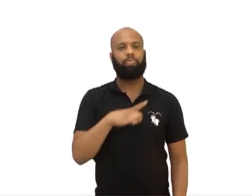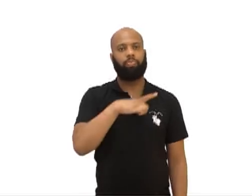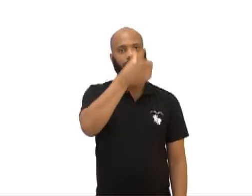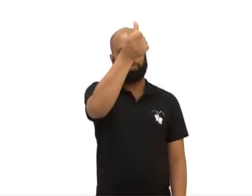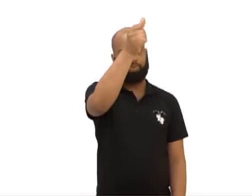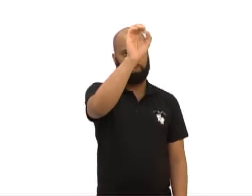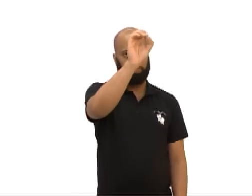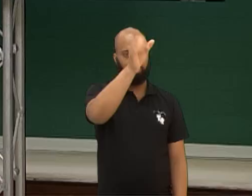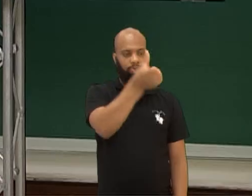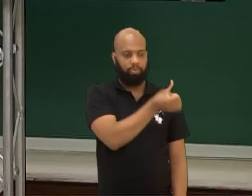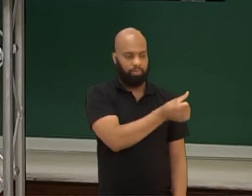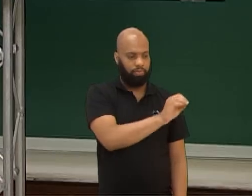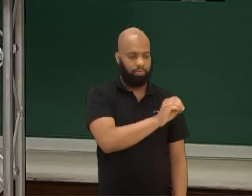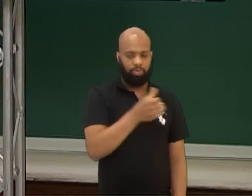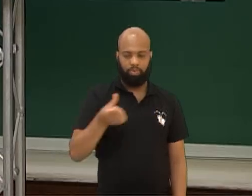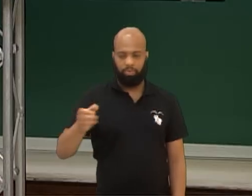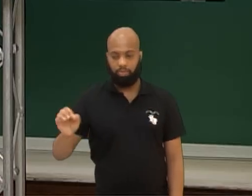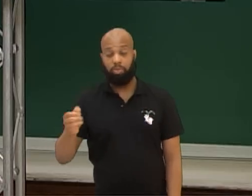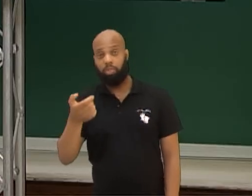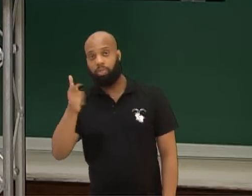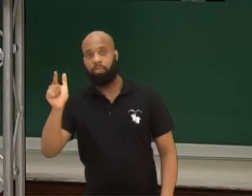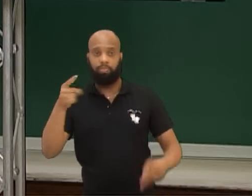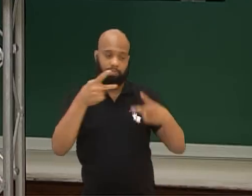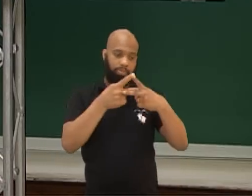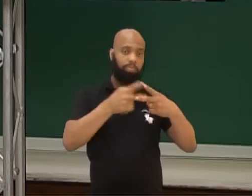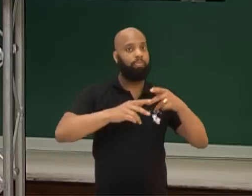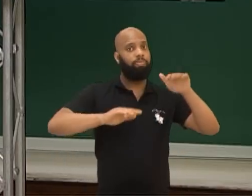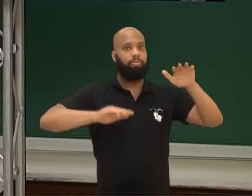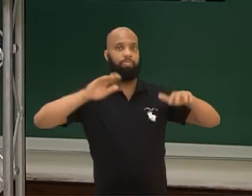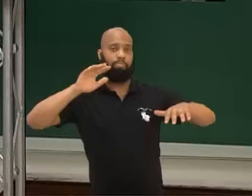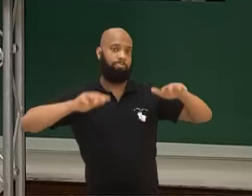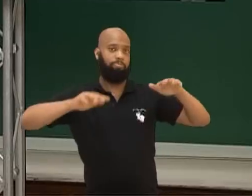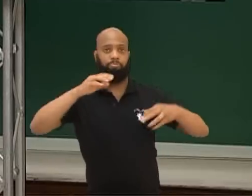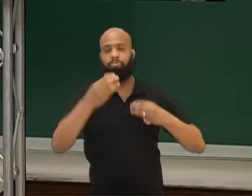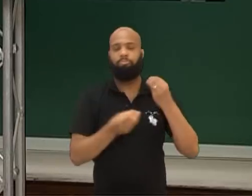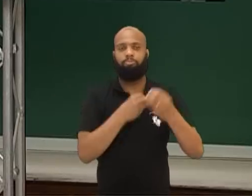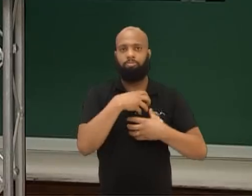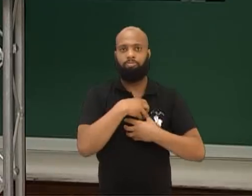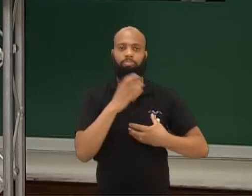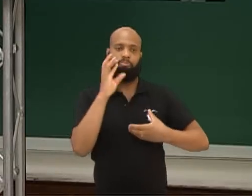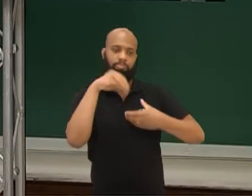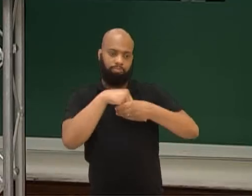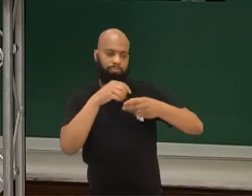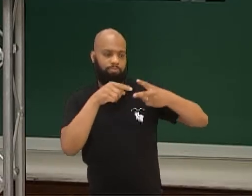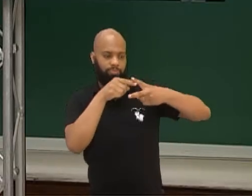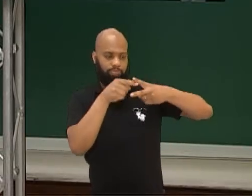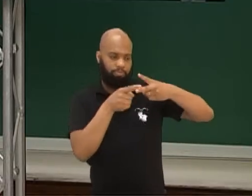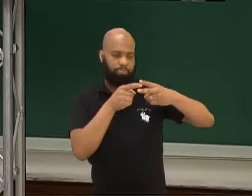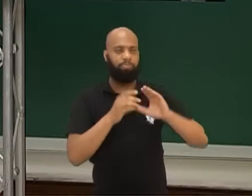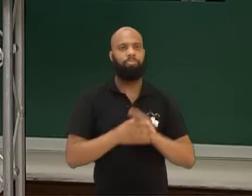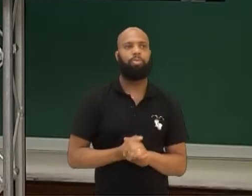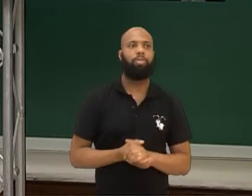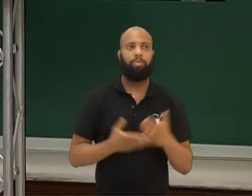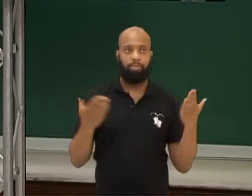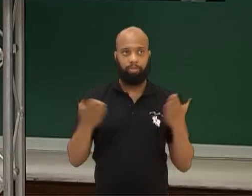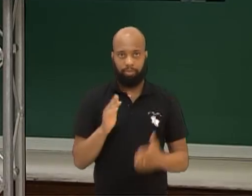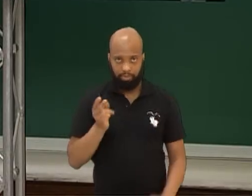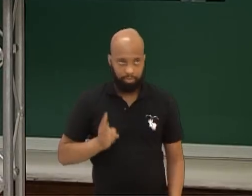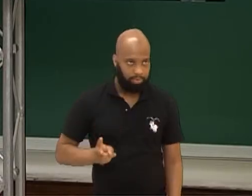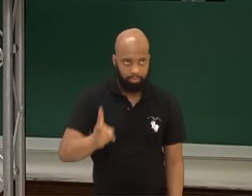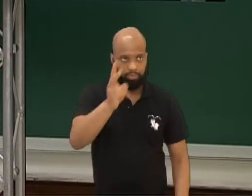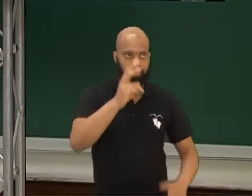60, 60. Outros triângulos vai depender daí da construção, das medidas fornecidas. Tá bom? Vamos